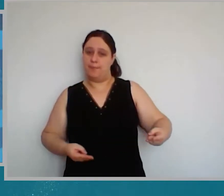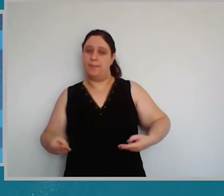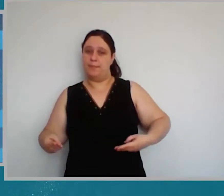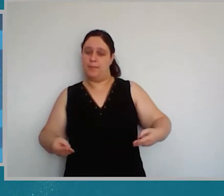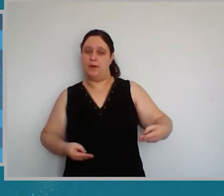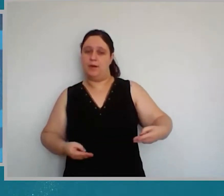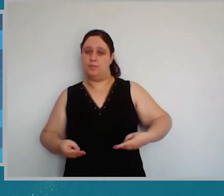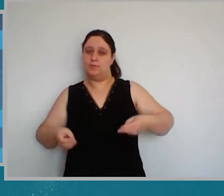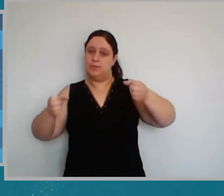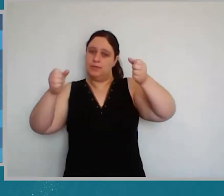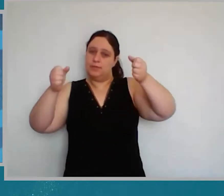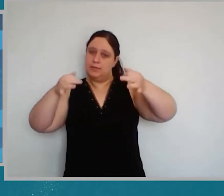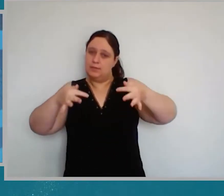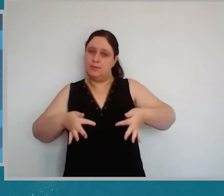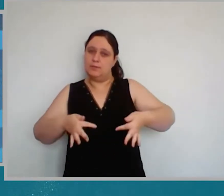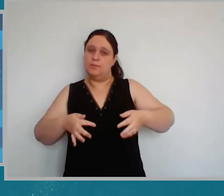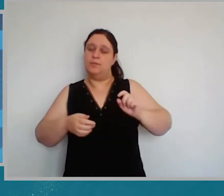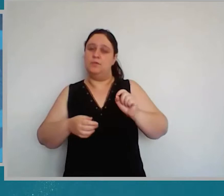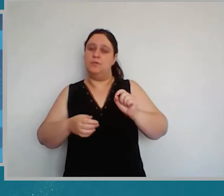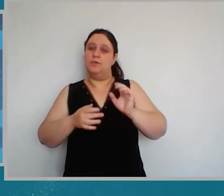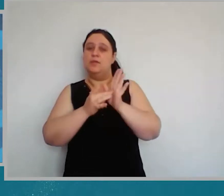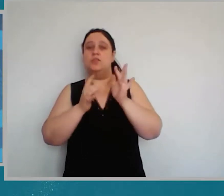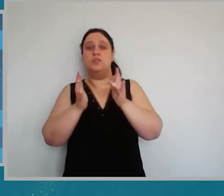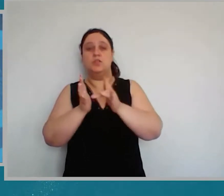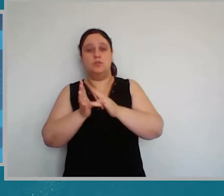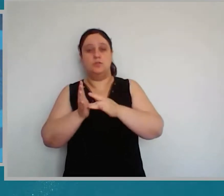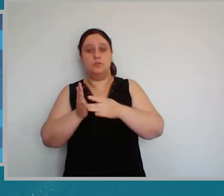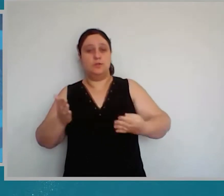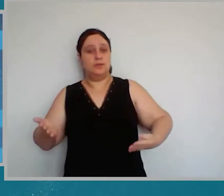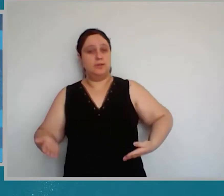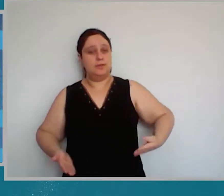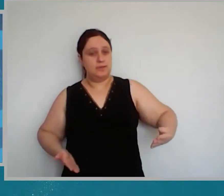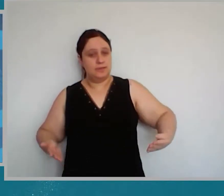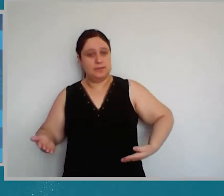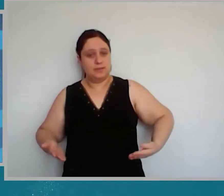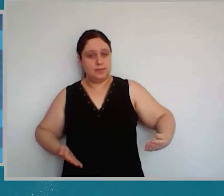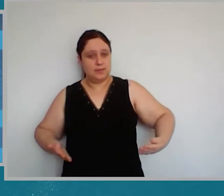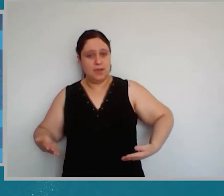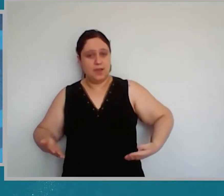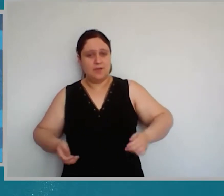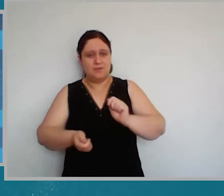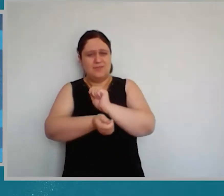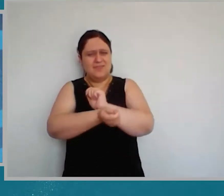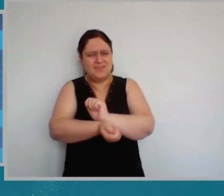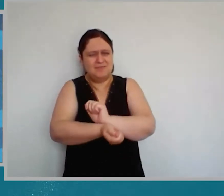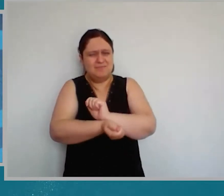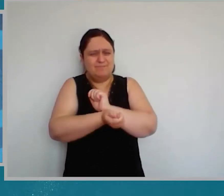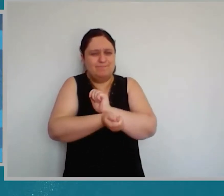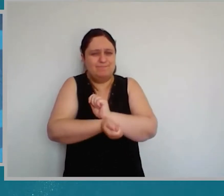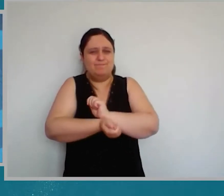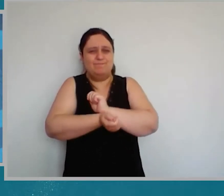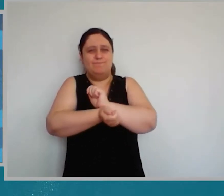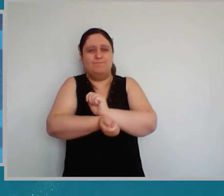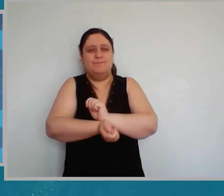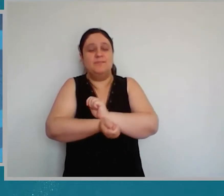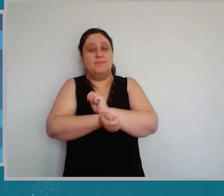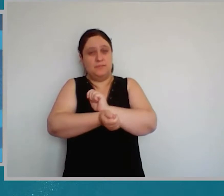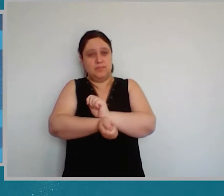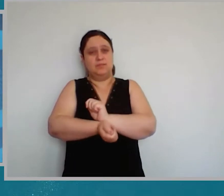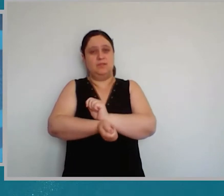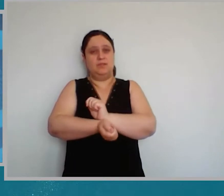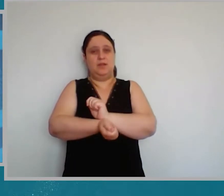descreve Jesus como um servo, como um escravo. Um servo ou um escravo não